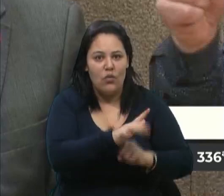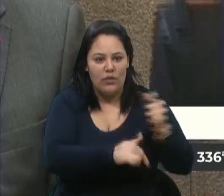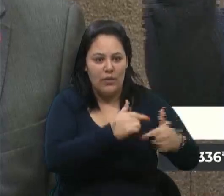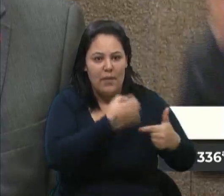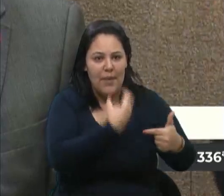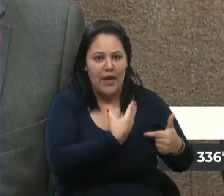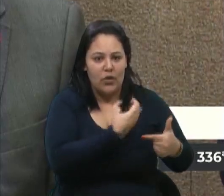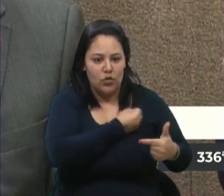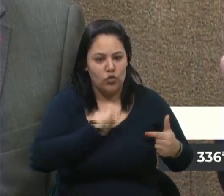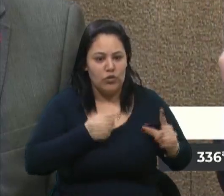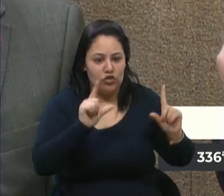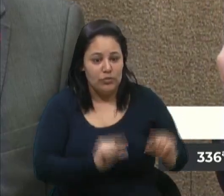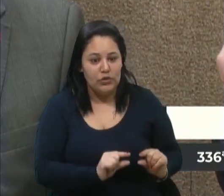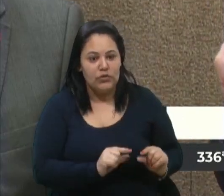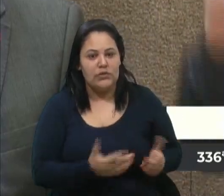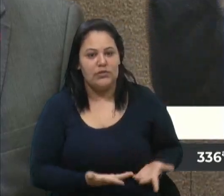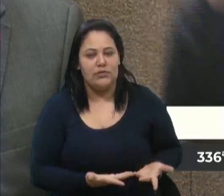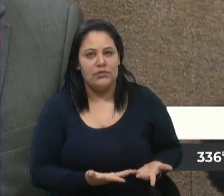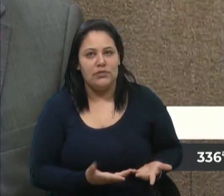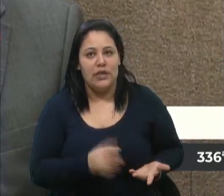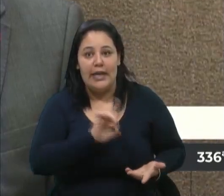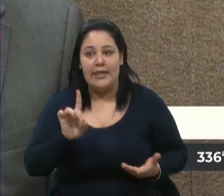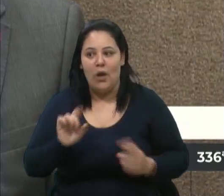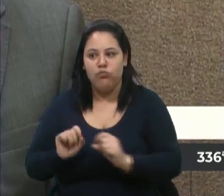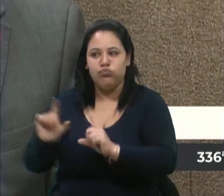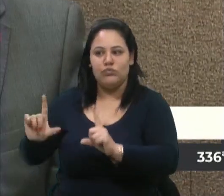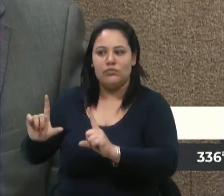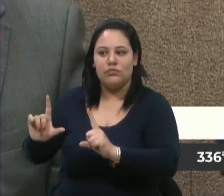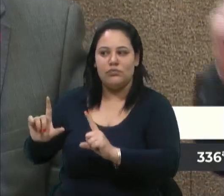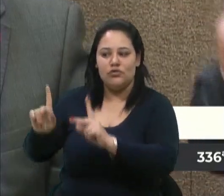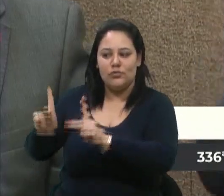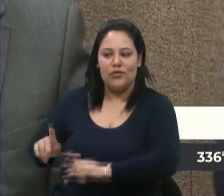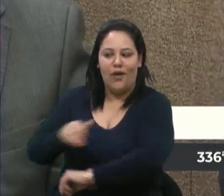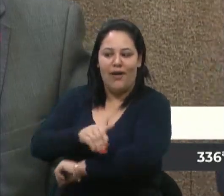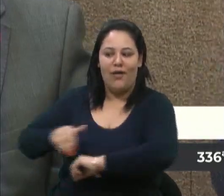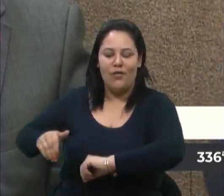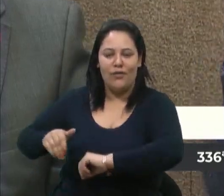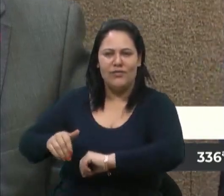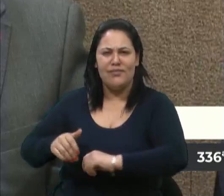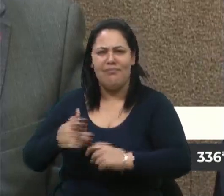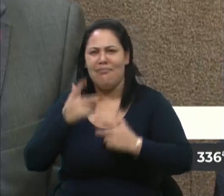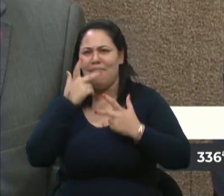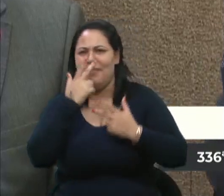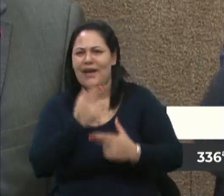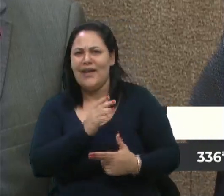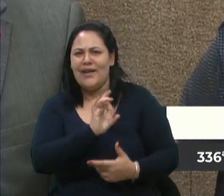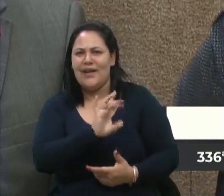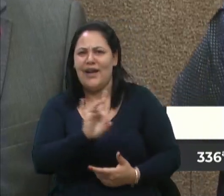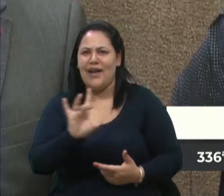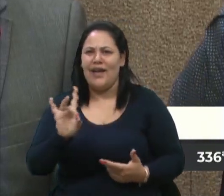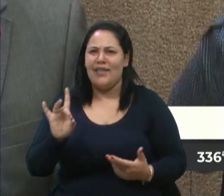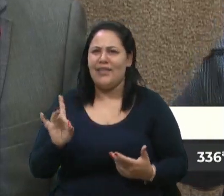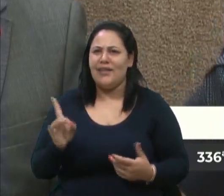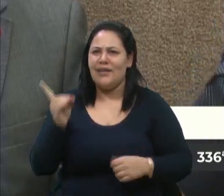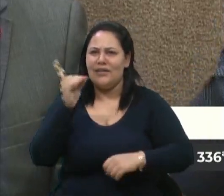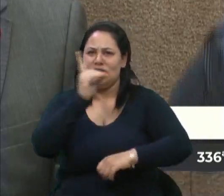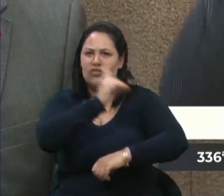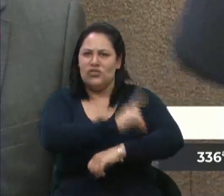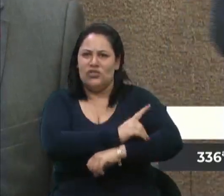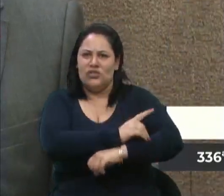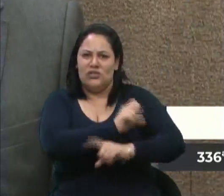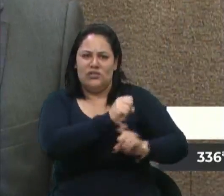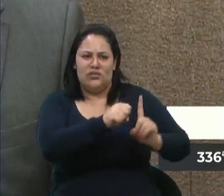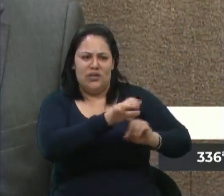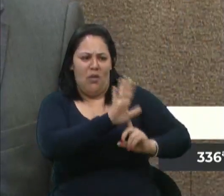o número diminui e não aumenta. Então, me parece que cada dia aparece uma instituição social